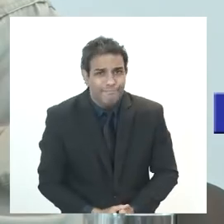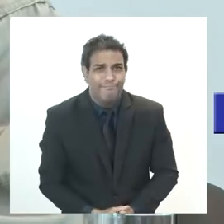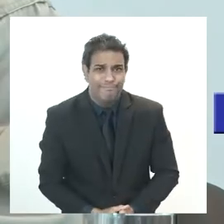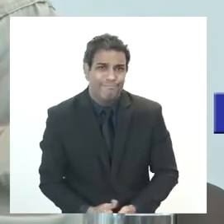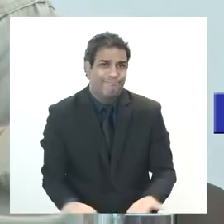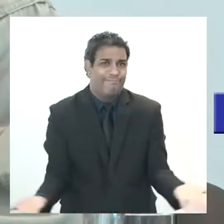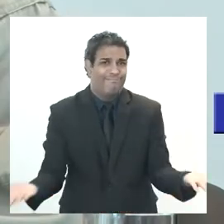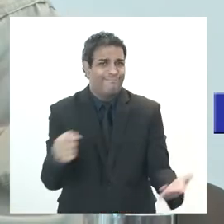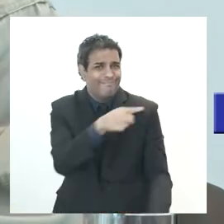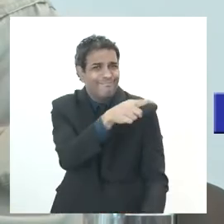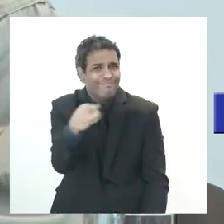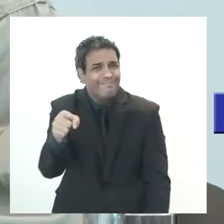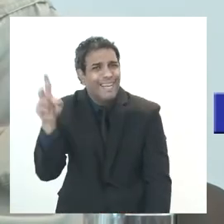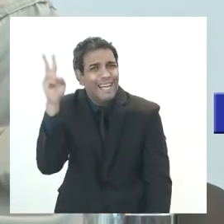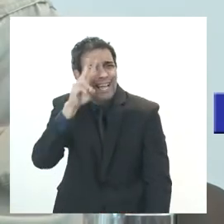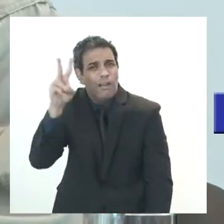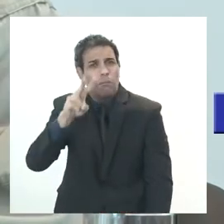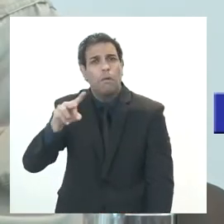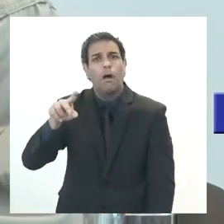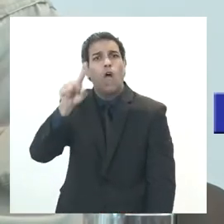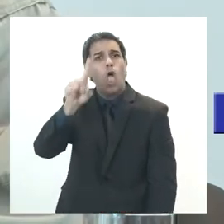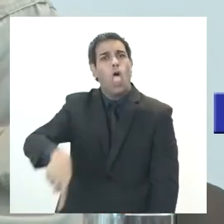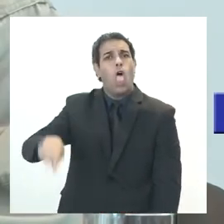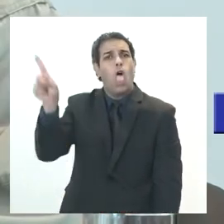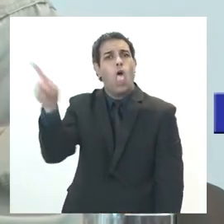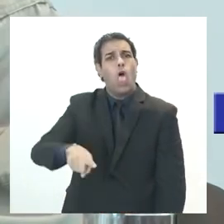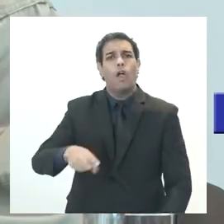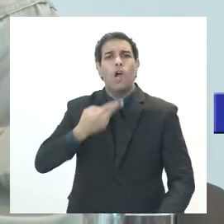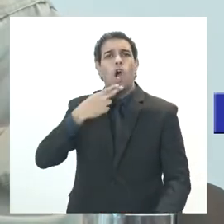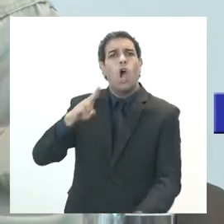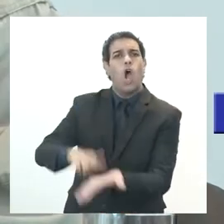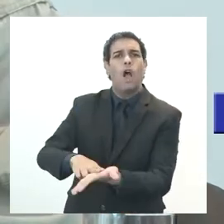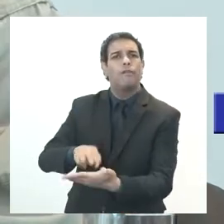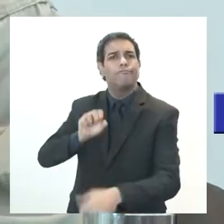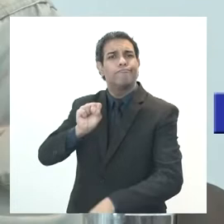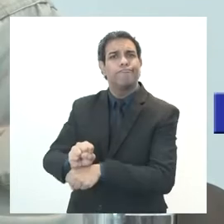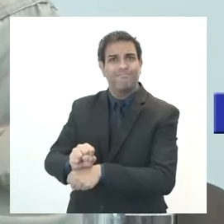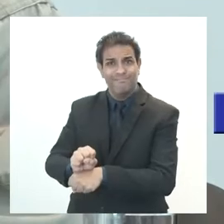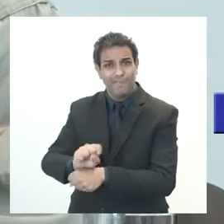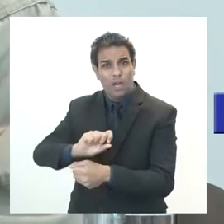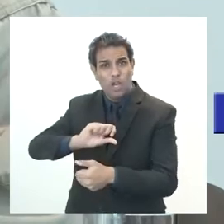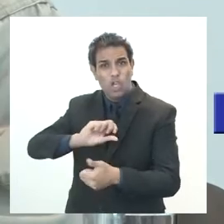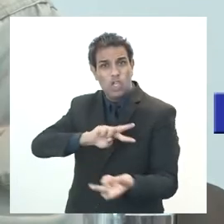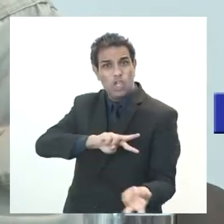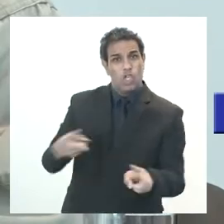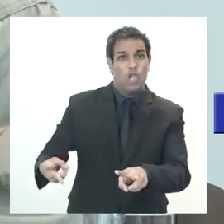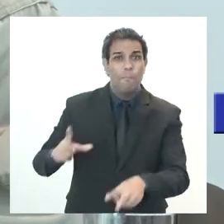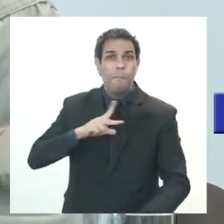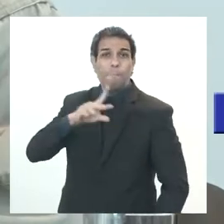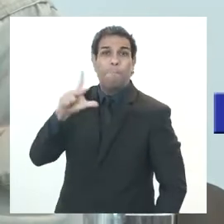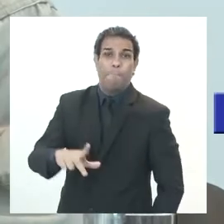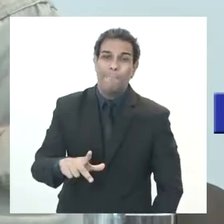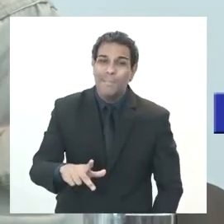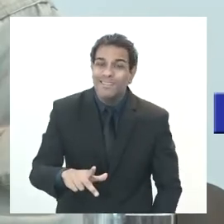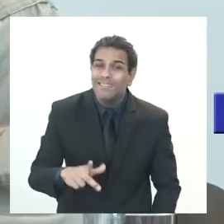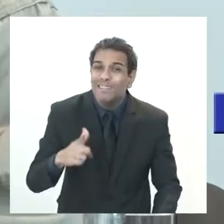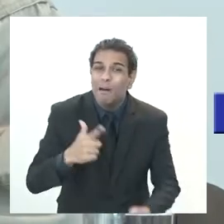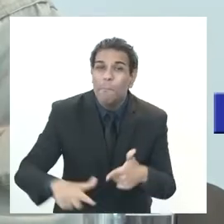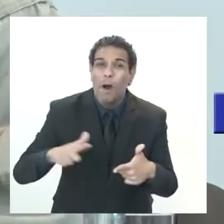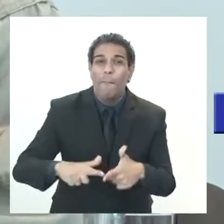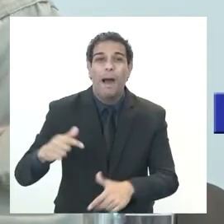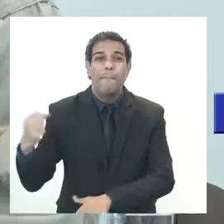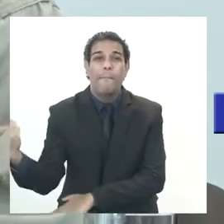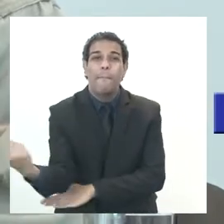é você acaba com uma instituição dessa você abre brecha para iniciativa privada para processos viciados